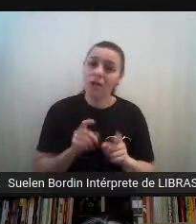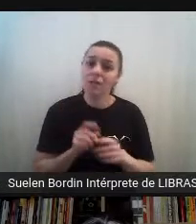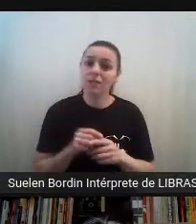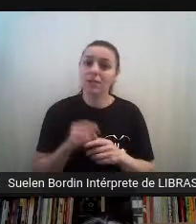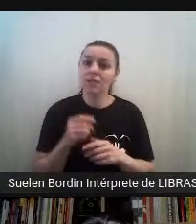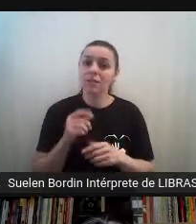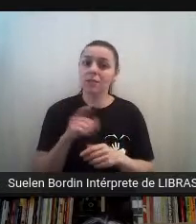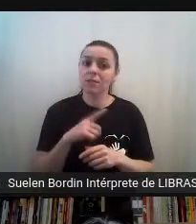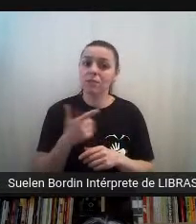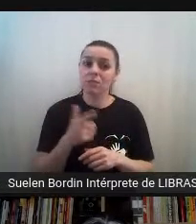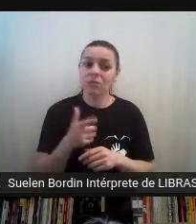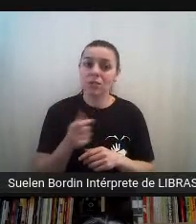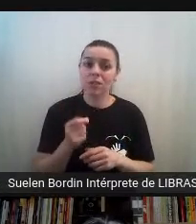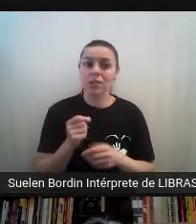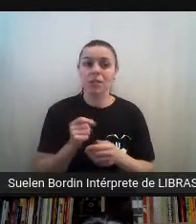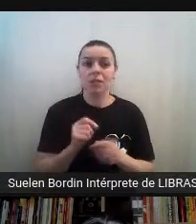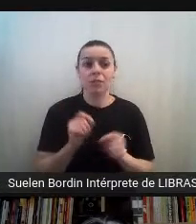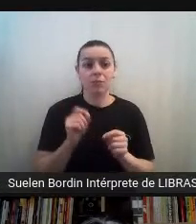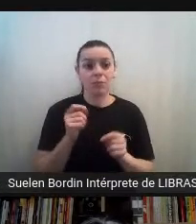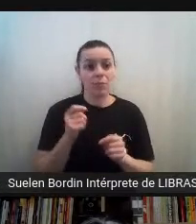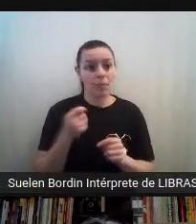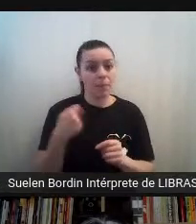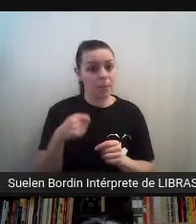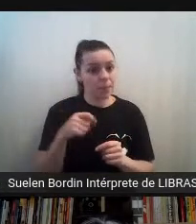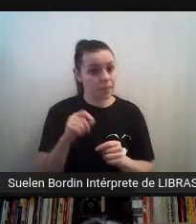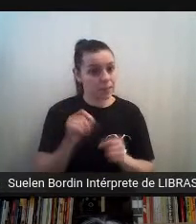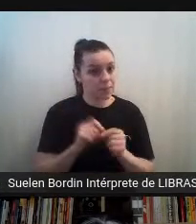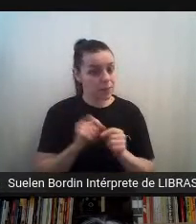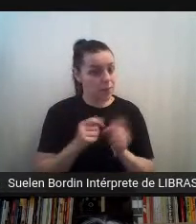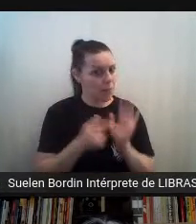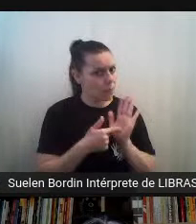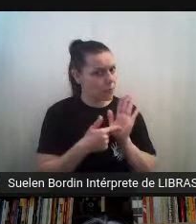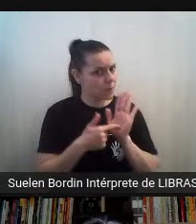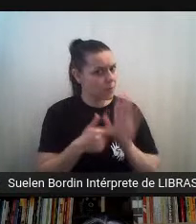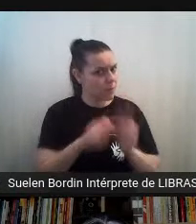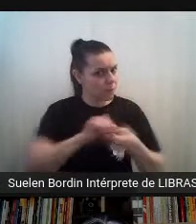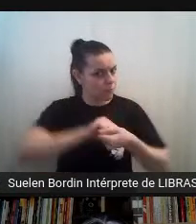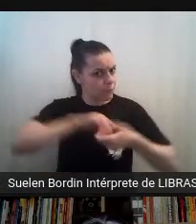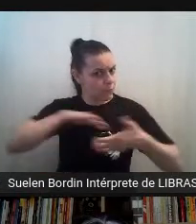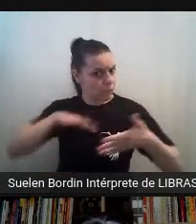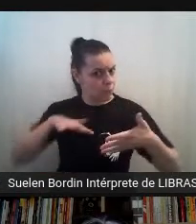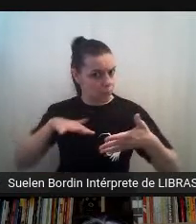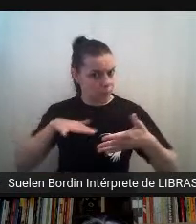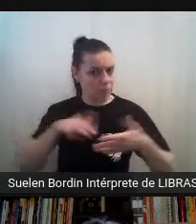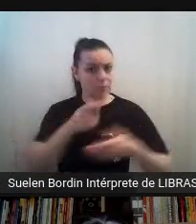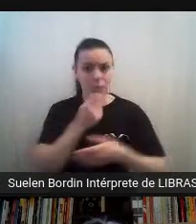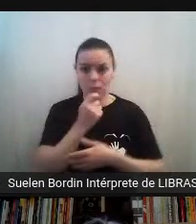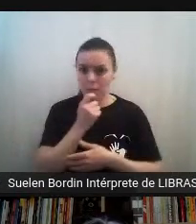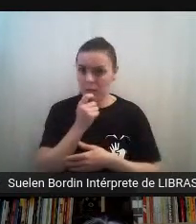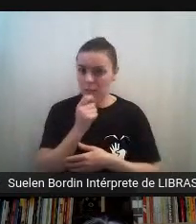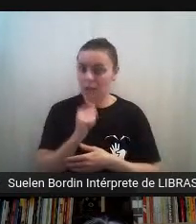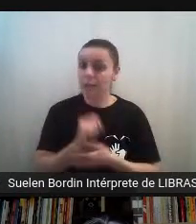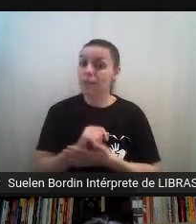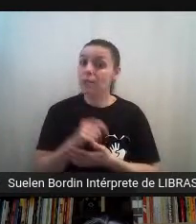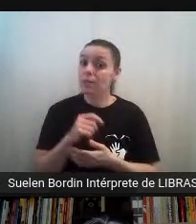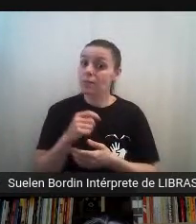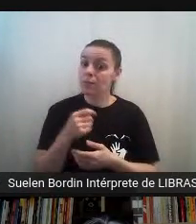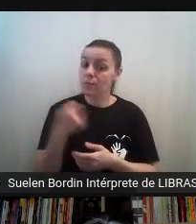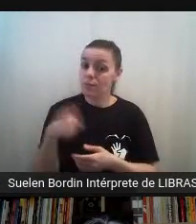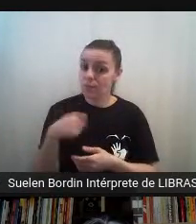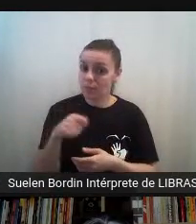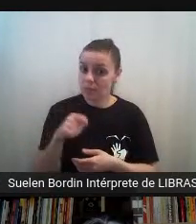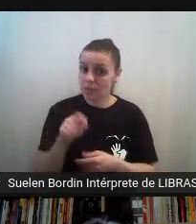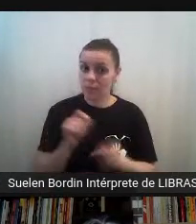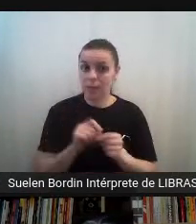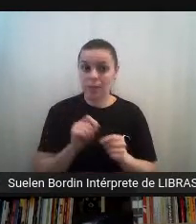suficiente, porque você tem que fazer uma prova para mostrar a proficiência, então eu tive que investir um pouco nisso. Aí